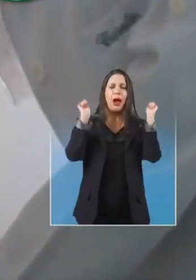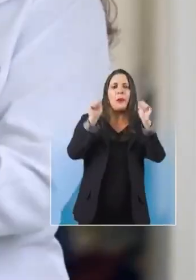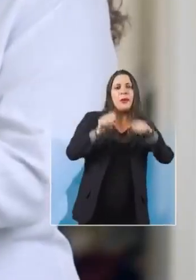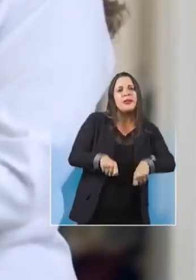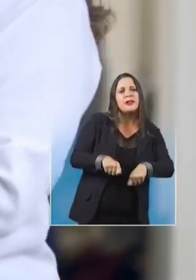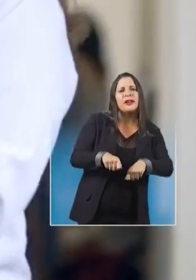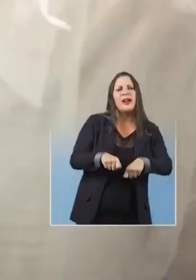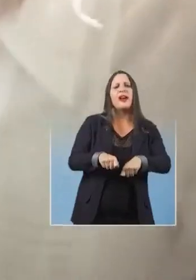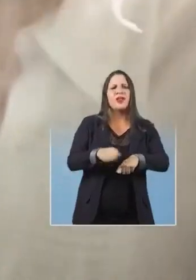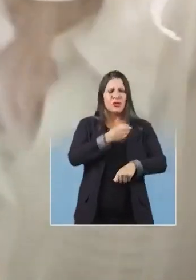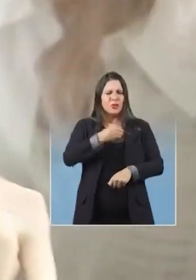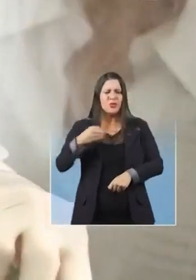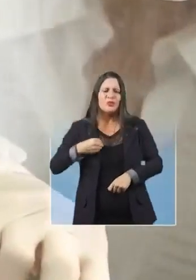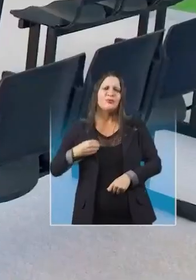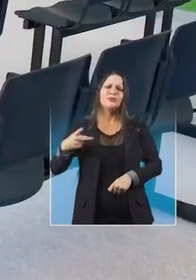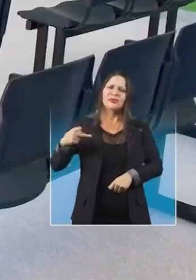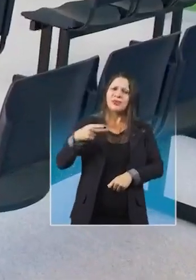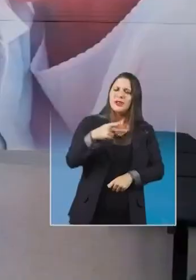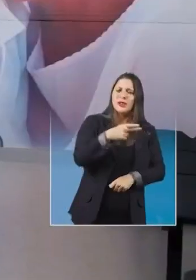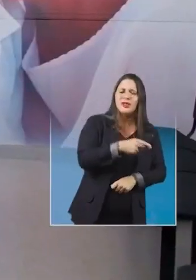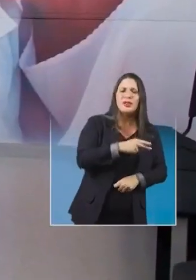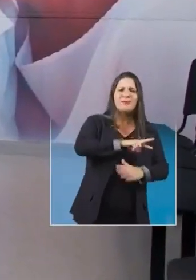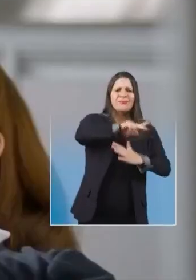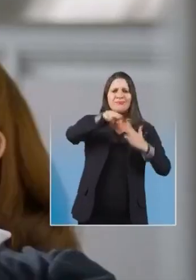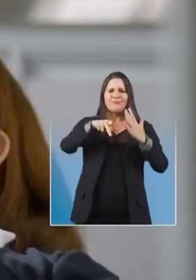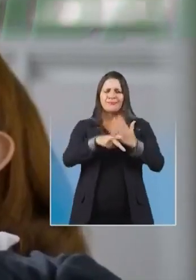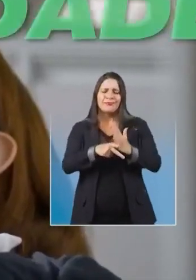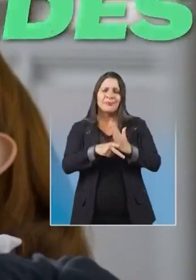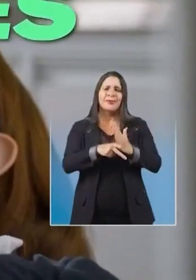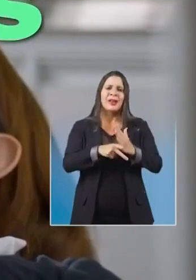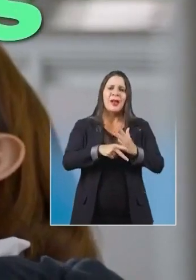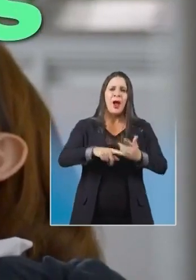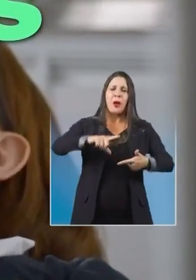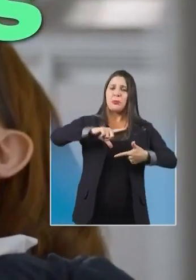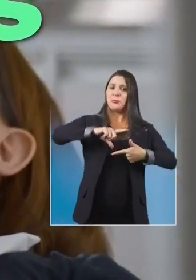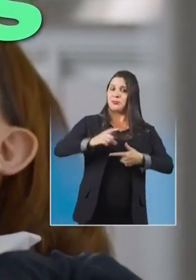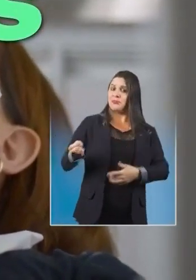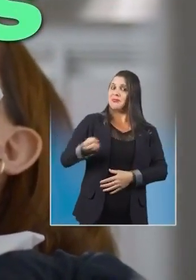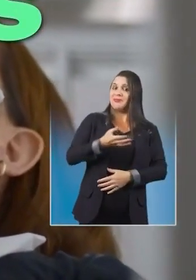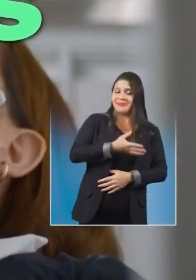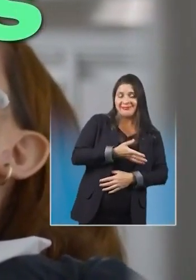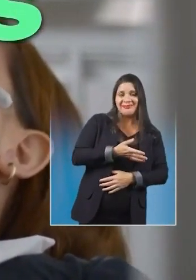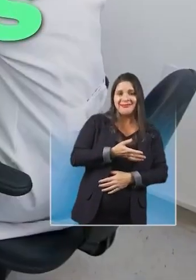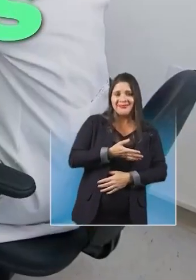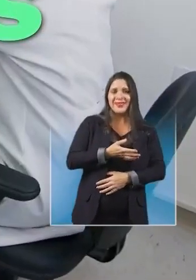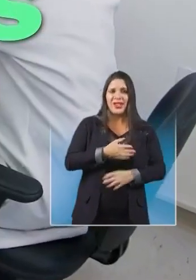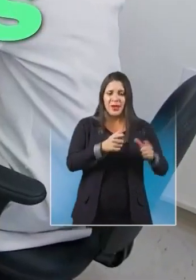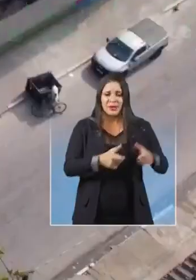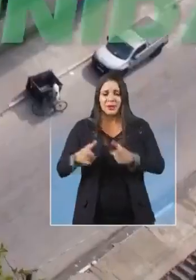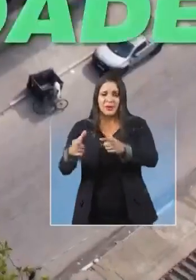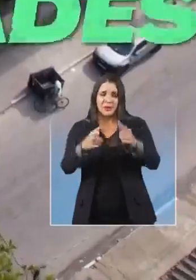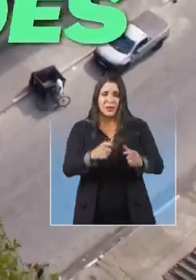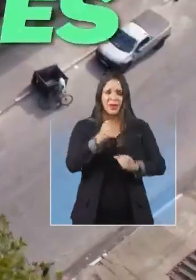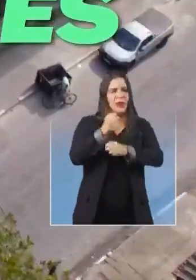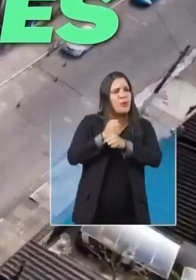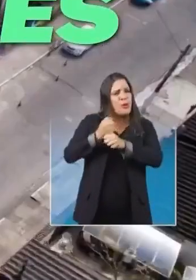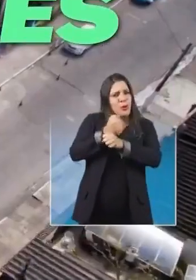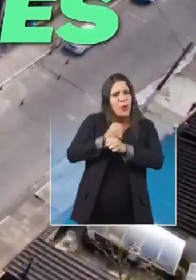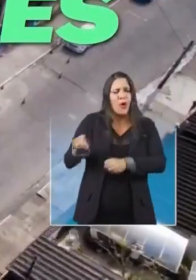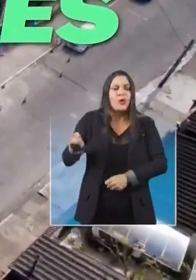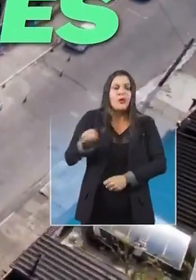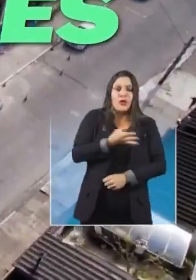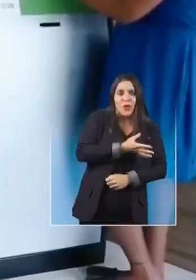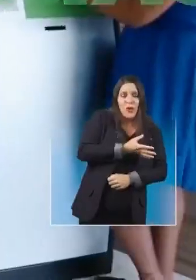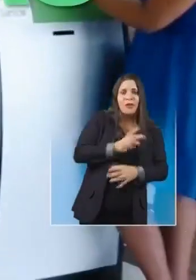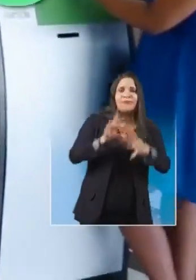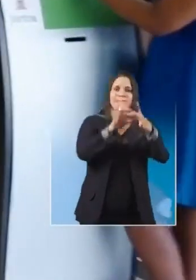capacidade de consultas, de exames, de cirurgias, através da modernização das nossas unidades, a construção de novas